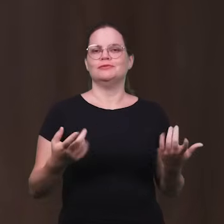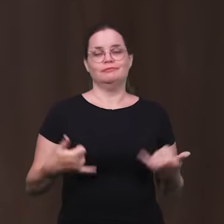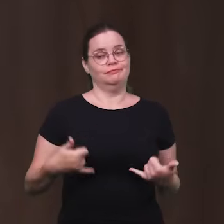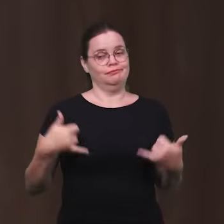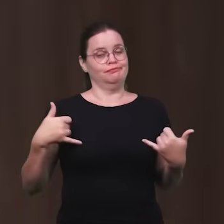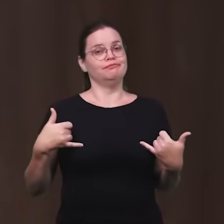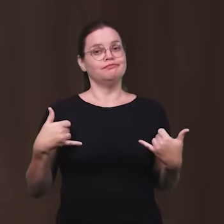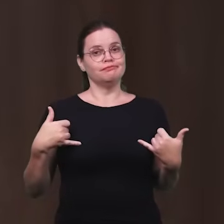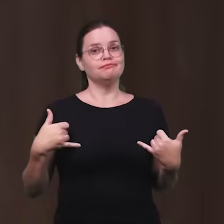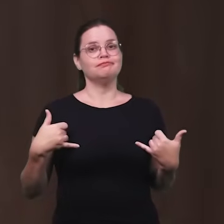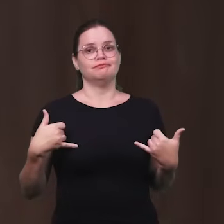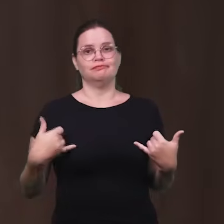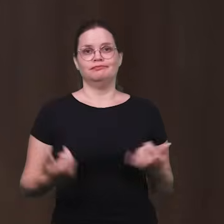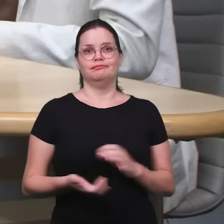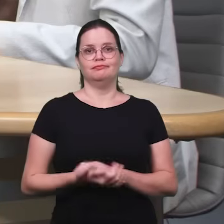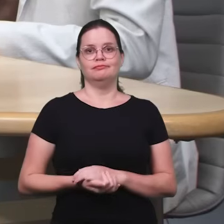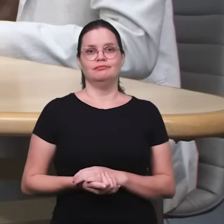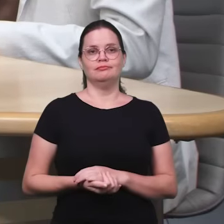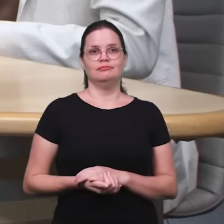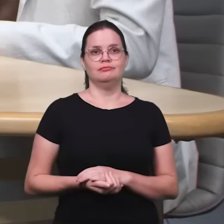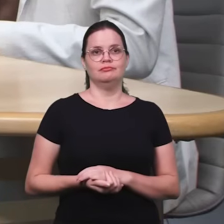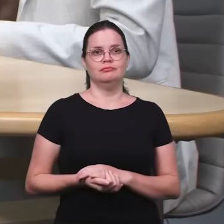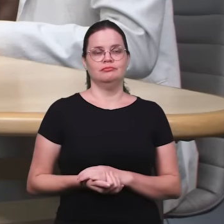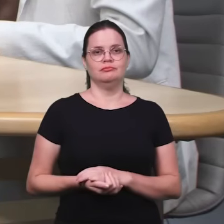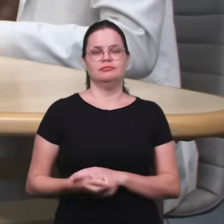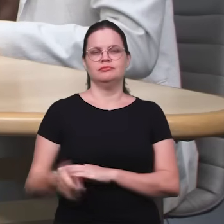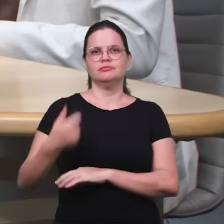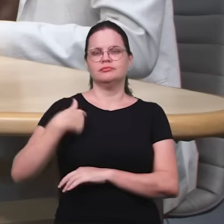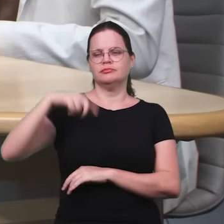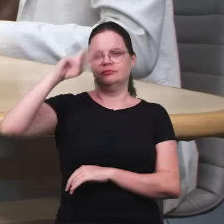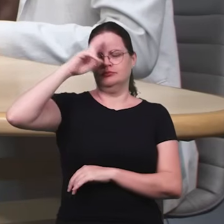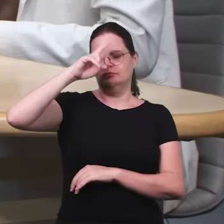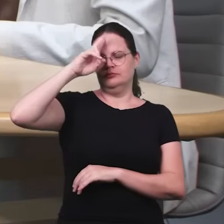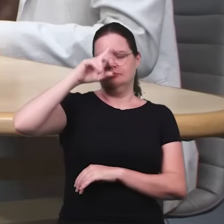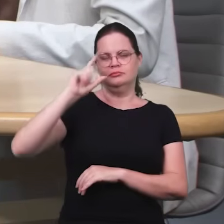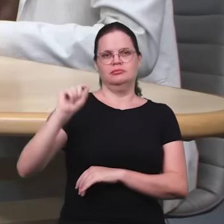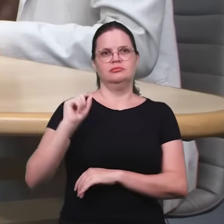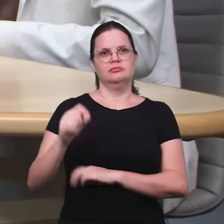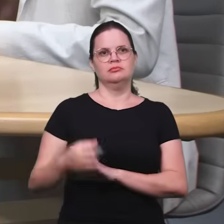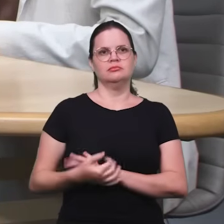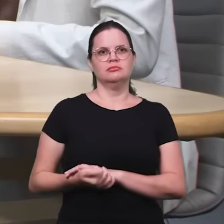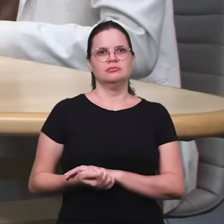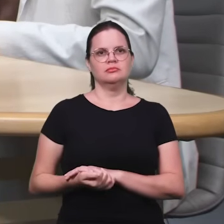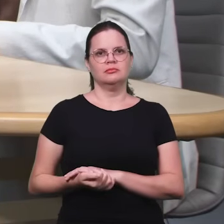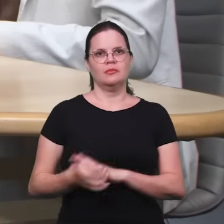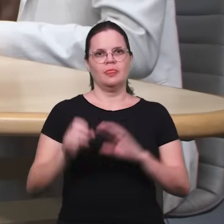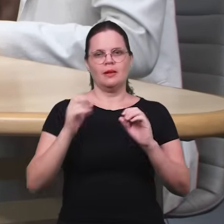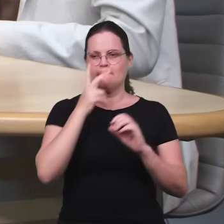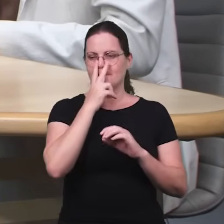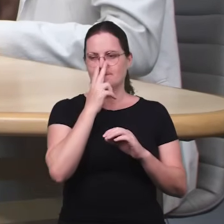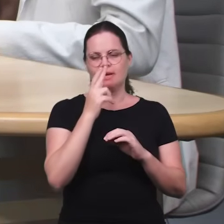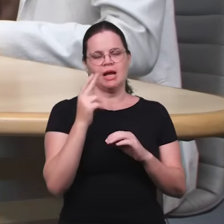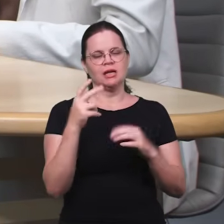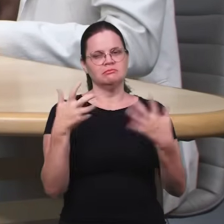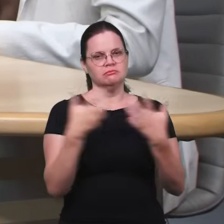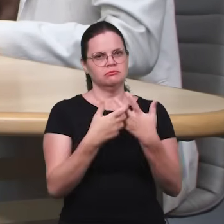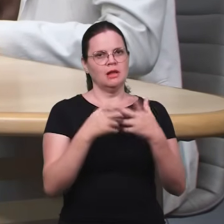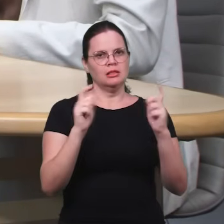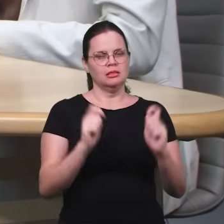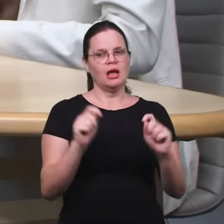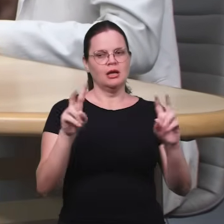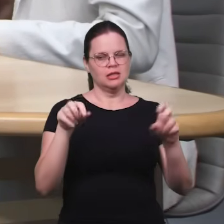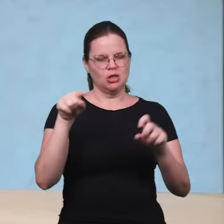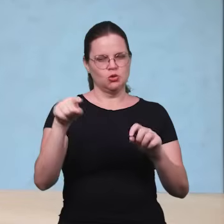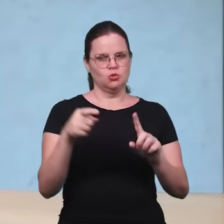origem da Eu me lembrei aqui, pastor Marcelo, talvez possa encaixar nesse